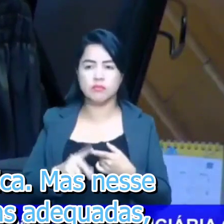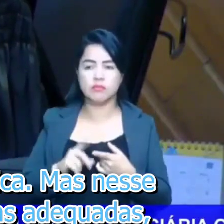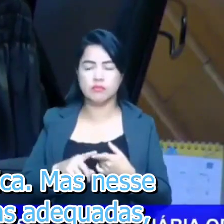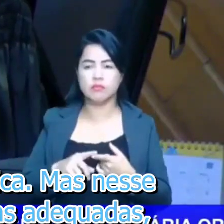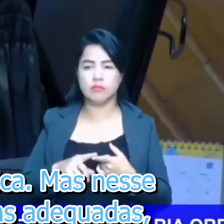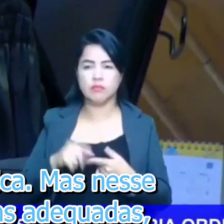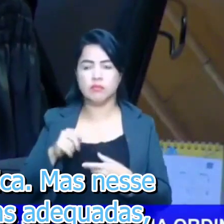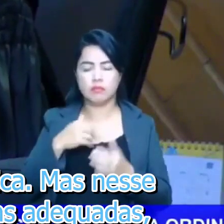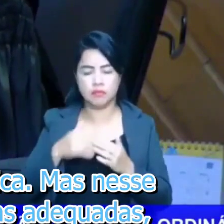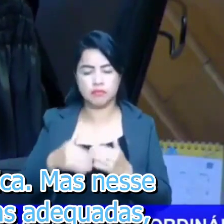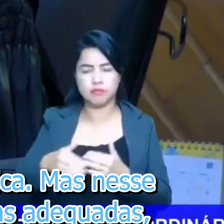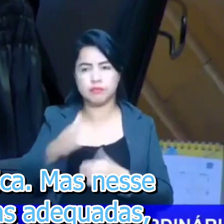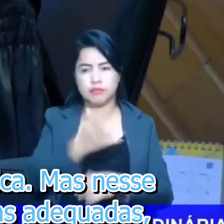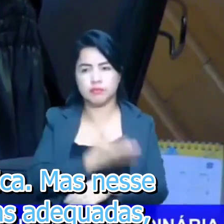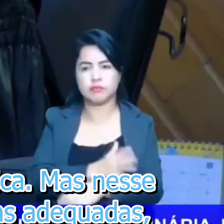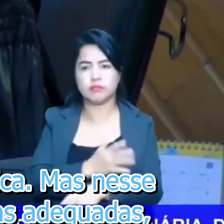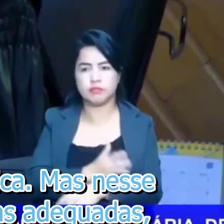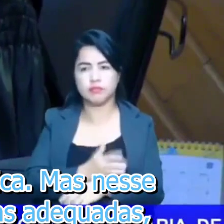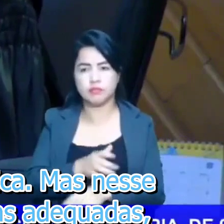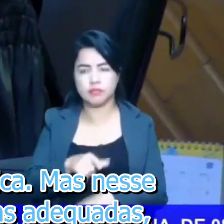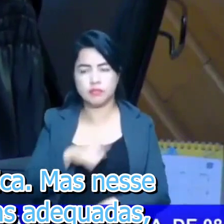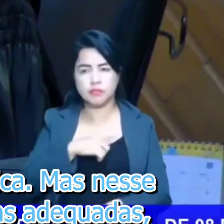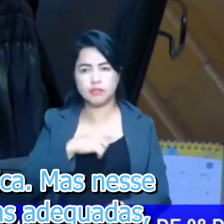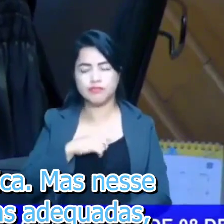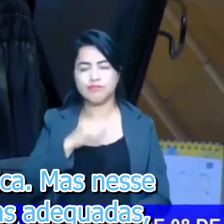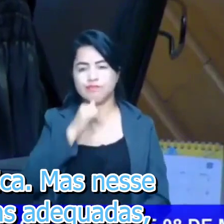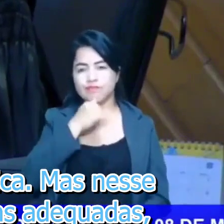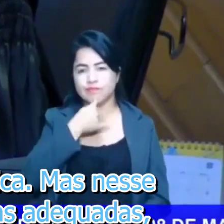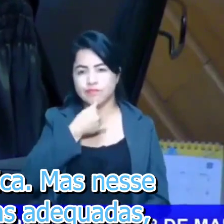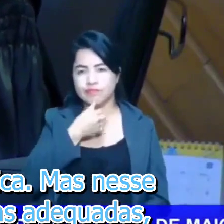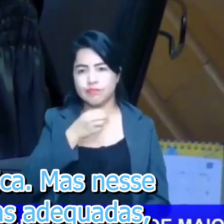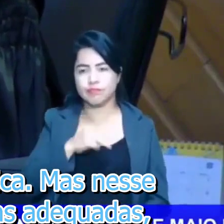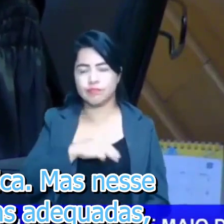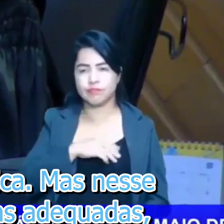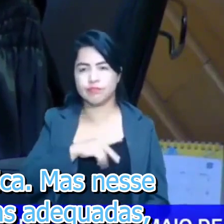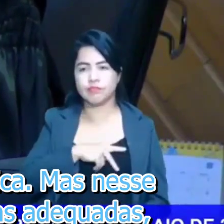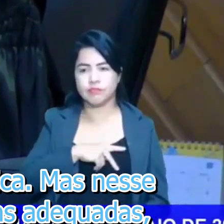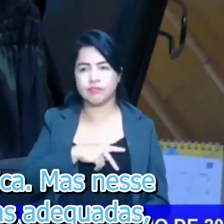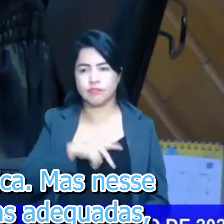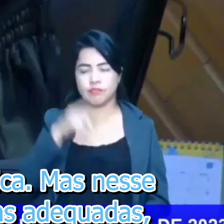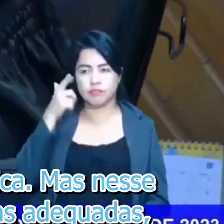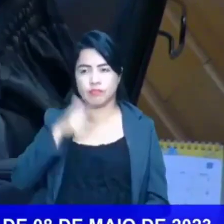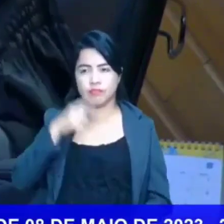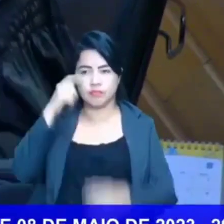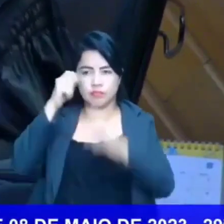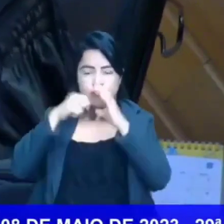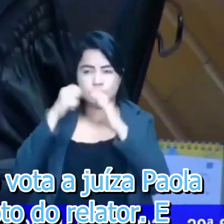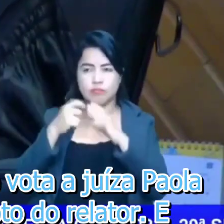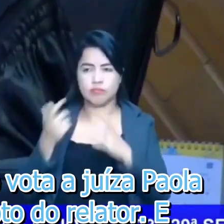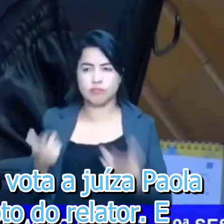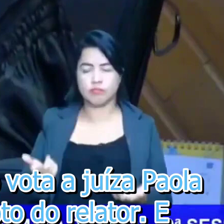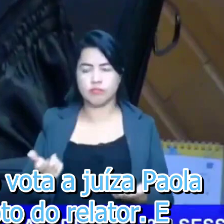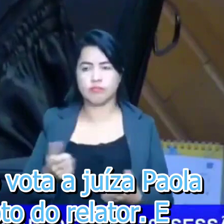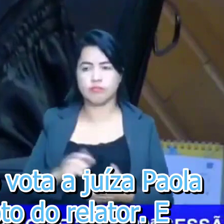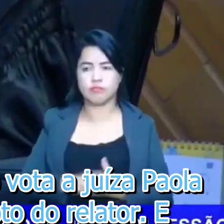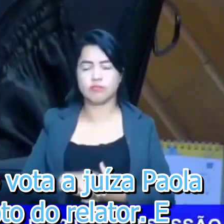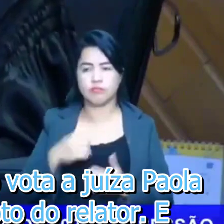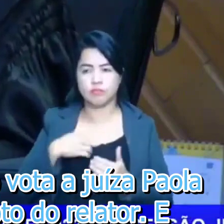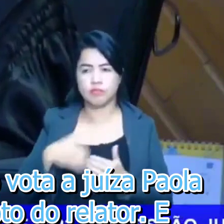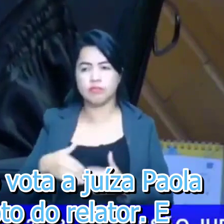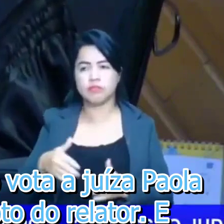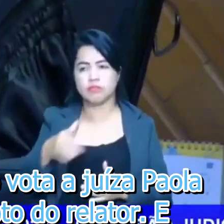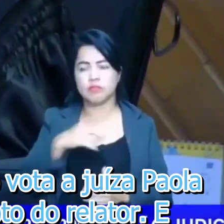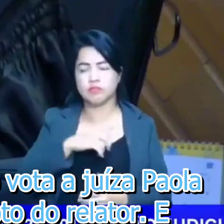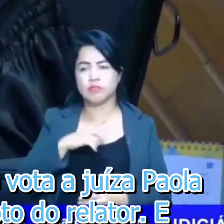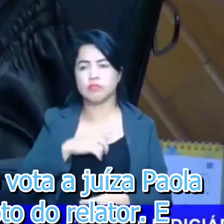assim vai se perpetuando essa prática. Mas, nesse caso aqui, felizmente, o Ministério Público conseguiu filmar as adequadas, portanto, estou acompanhando a